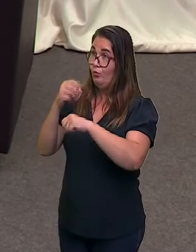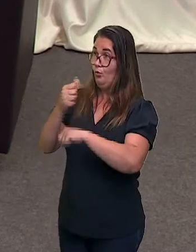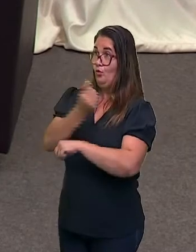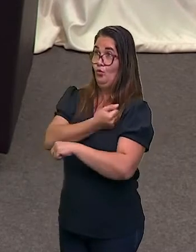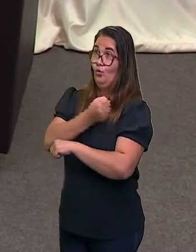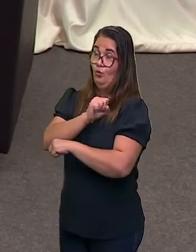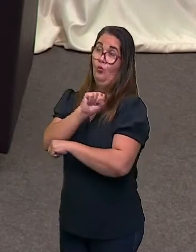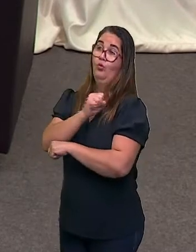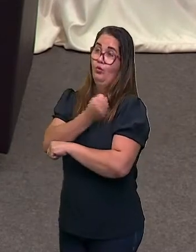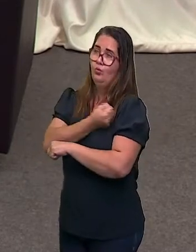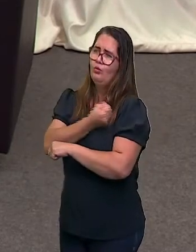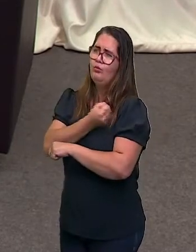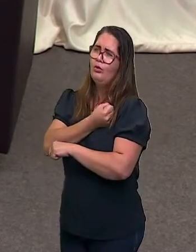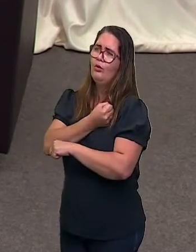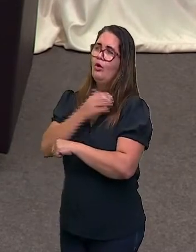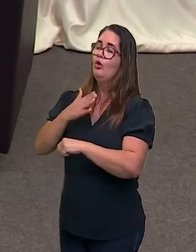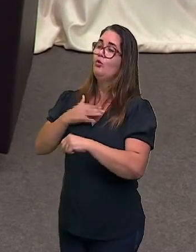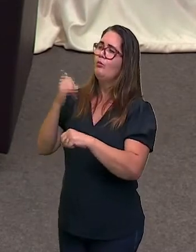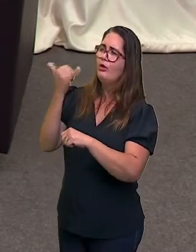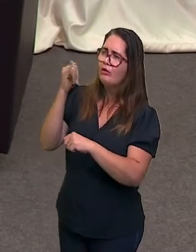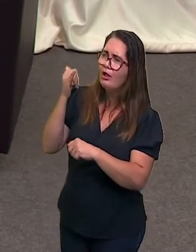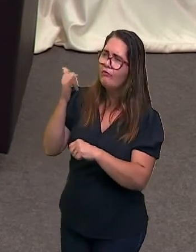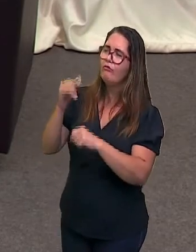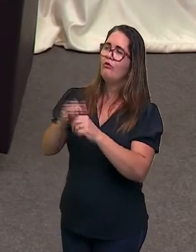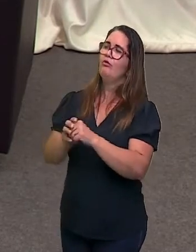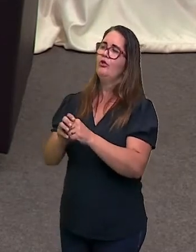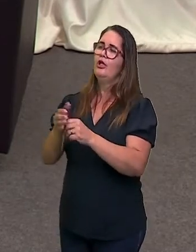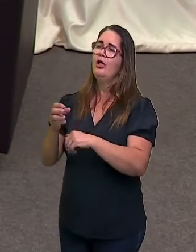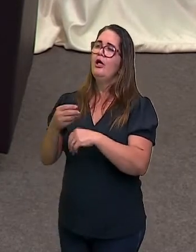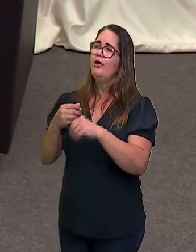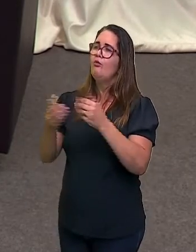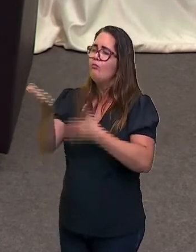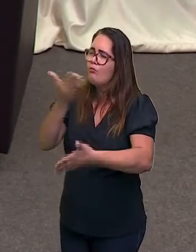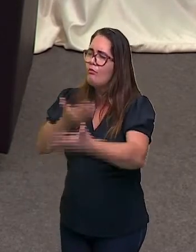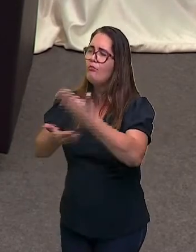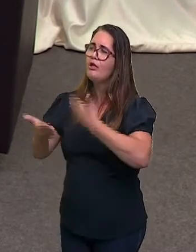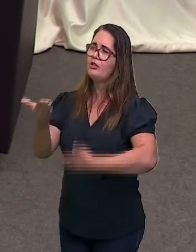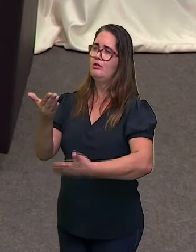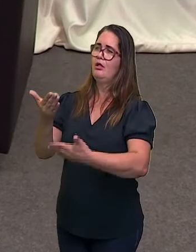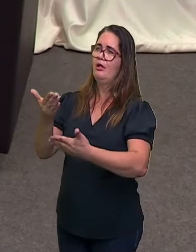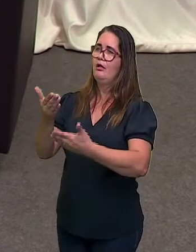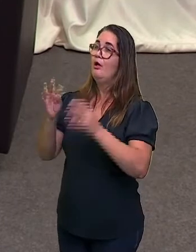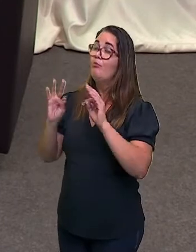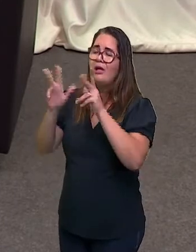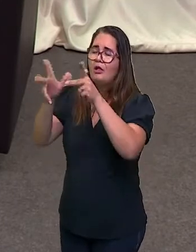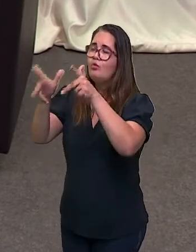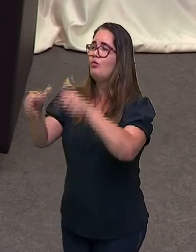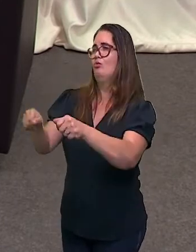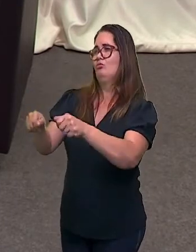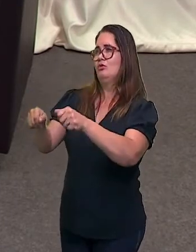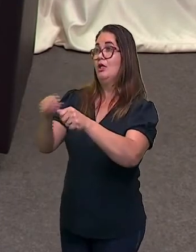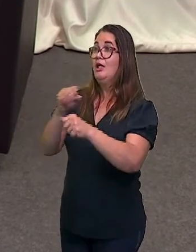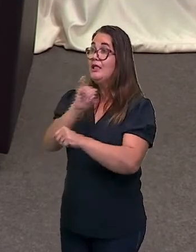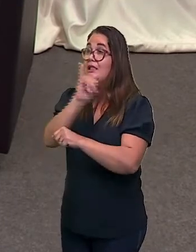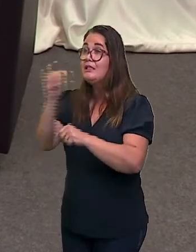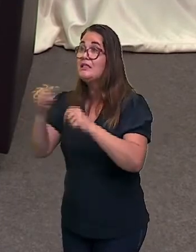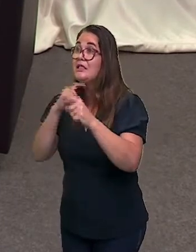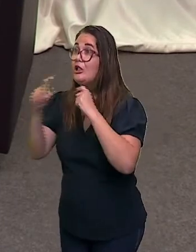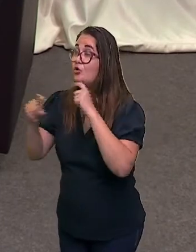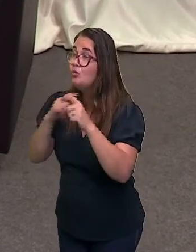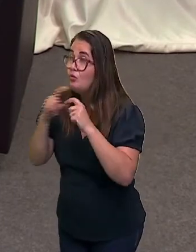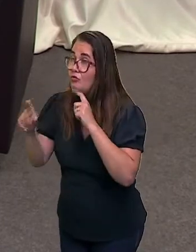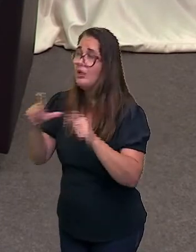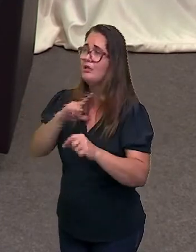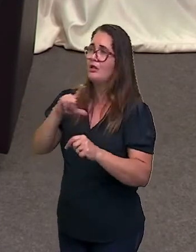atendimento presencial na escola todas as segundas-feiras, seguindo as recomendações de prevenção à